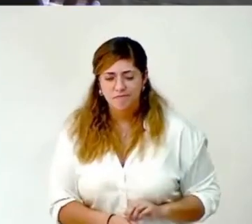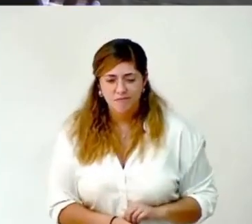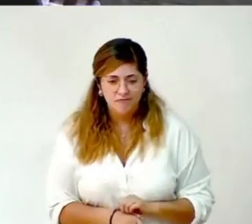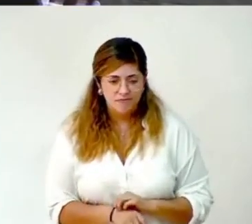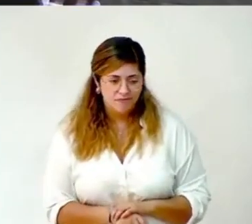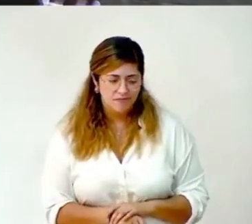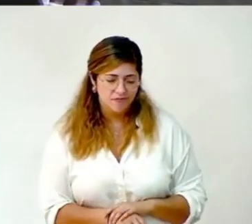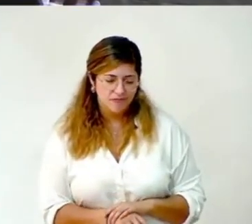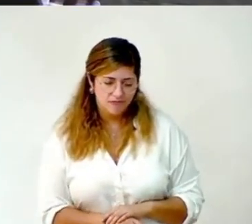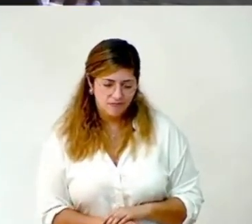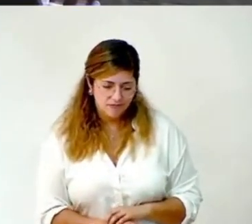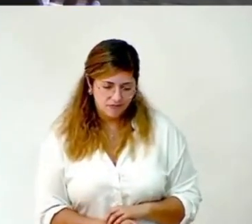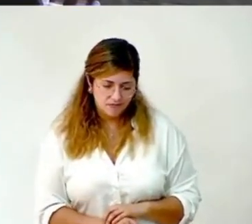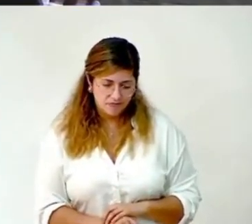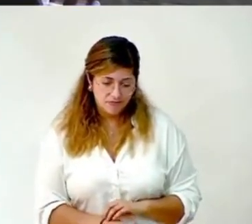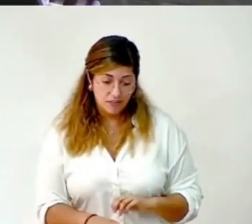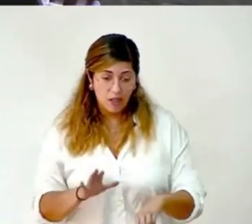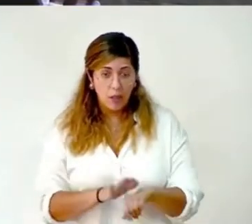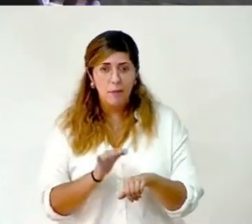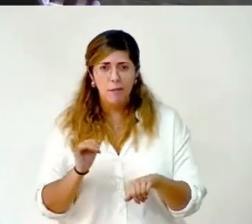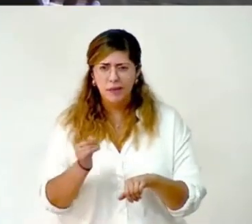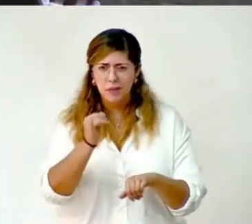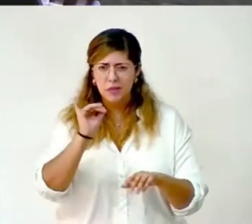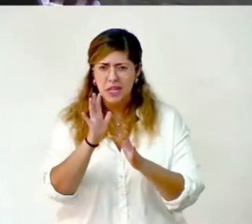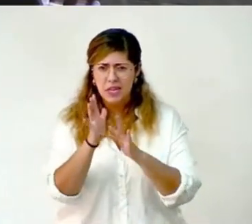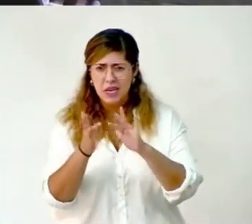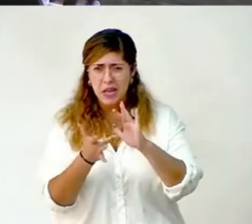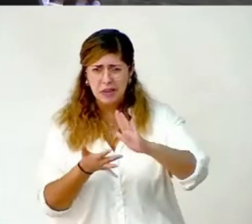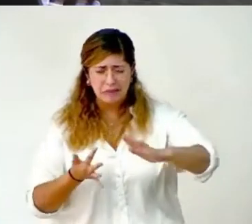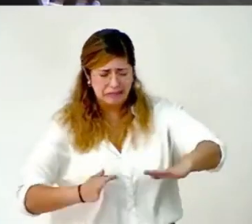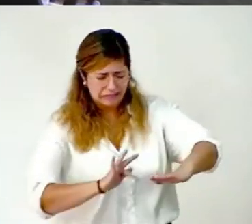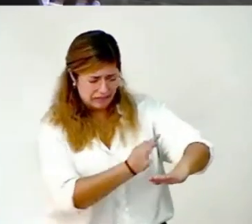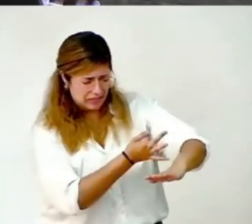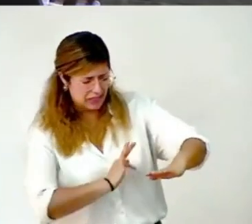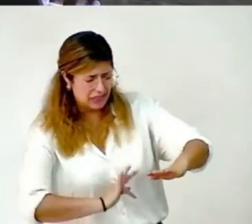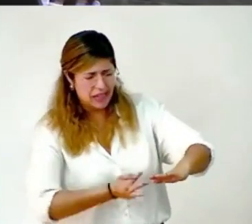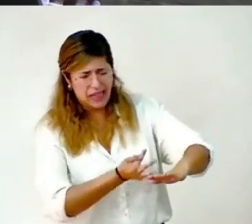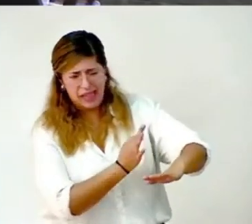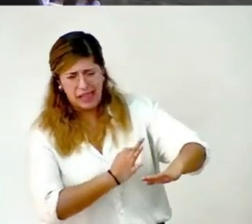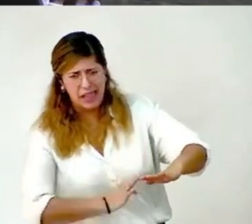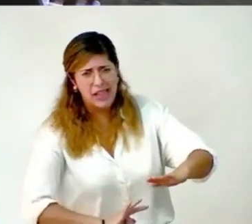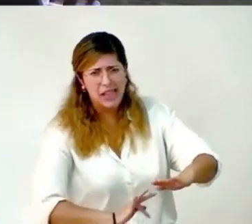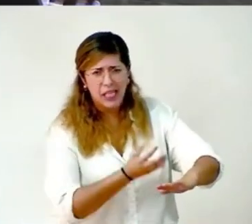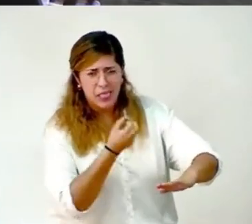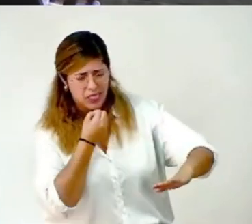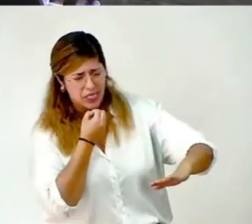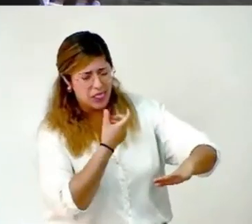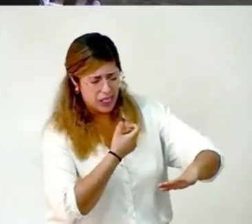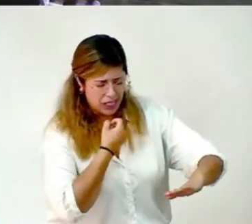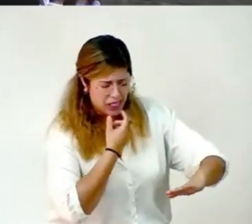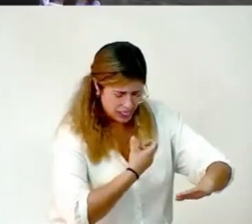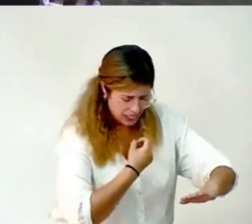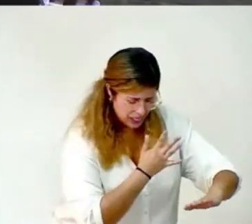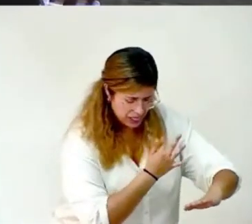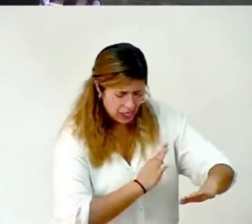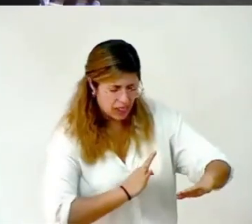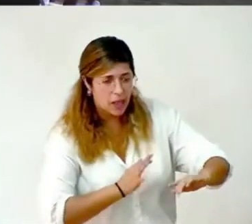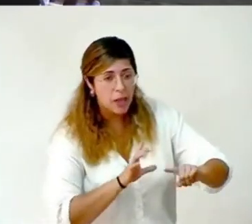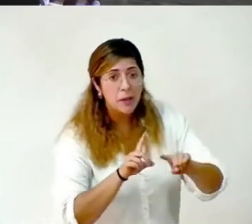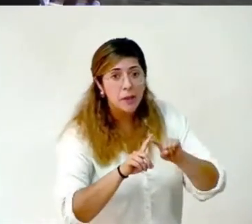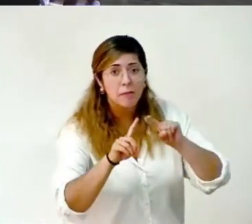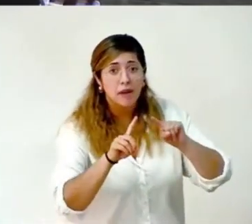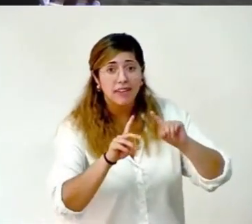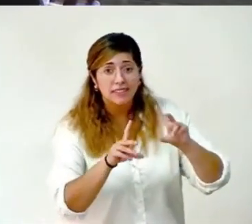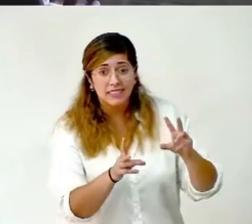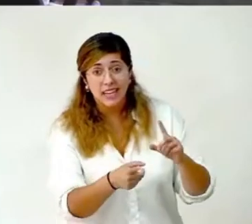ser açoitado, esmurrado, cuspido, caluniado, ele ora pelos seus